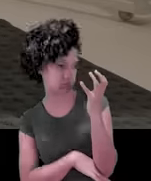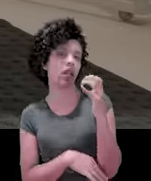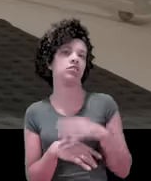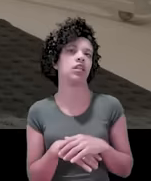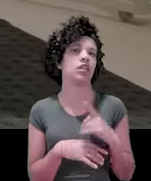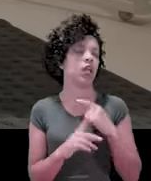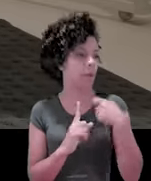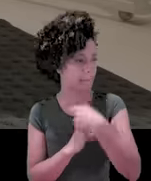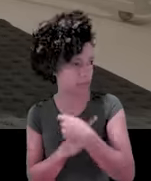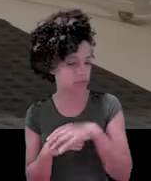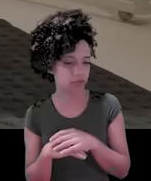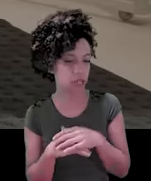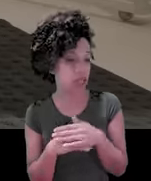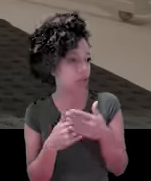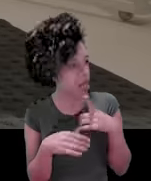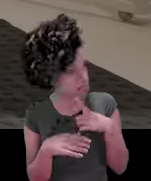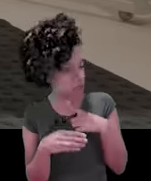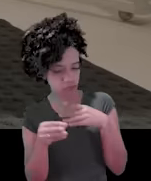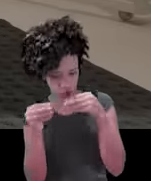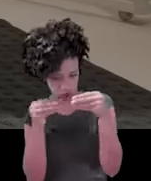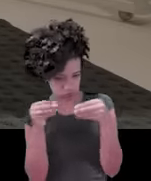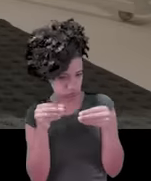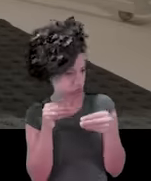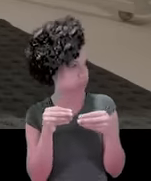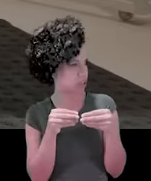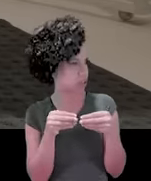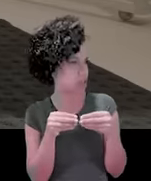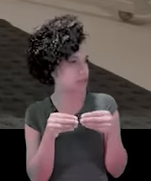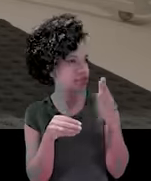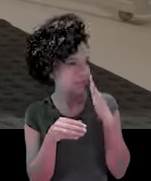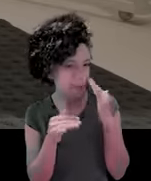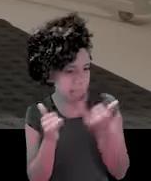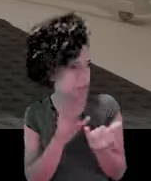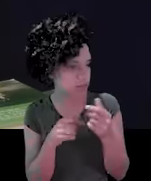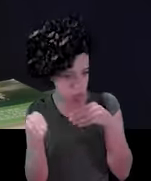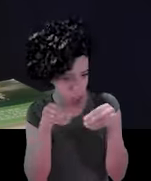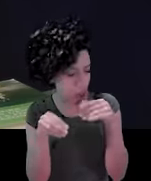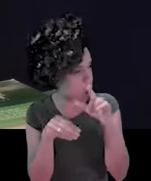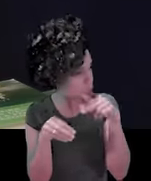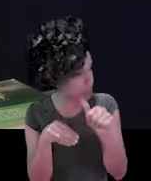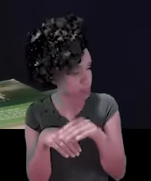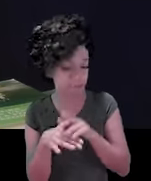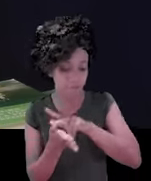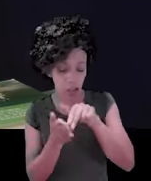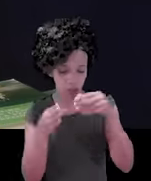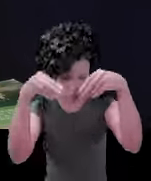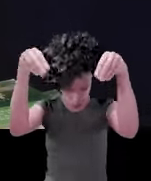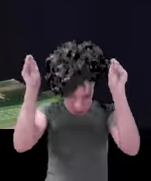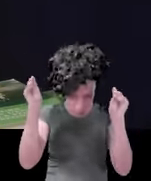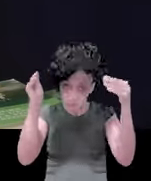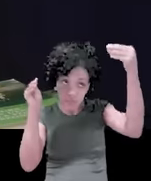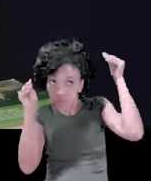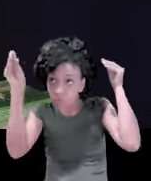sei que ela pega né aí agora dela é completamente permeável não é um sei lá quero comprar uma plástica uma lona então eu pegava várias dela